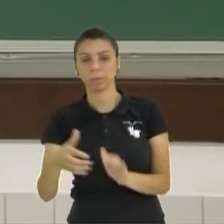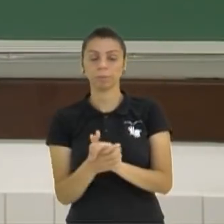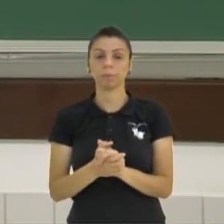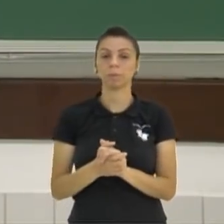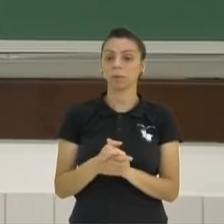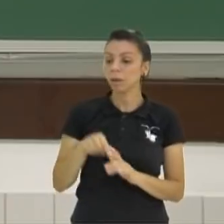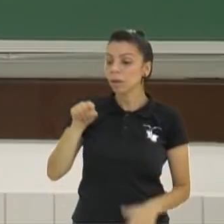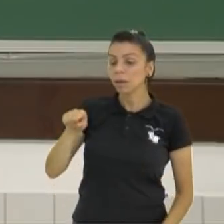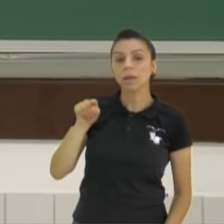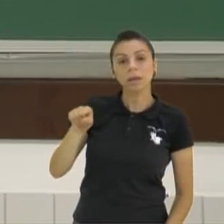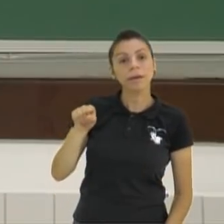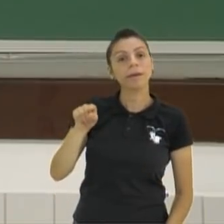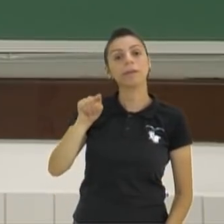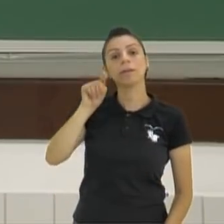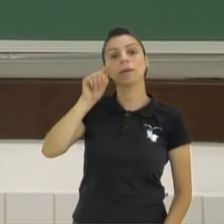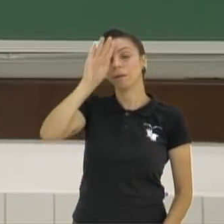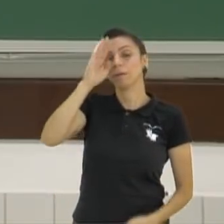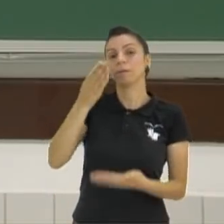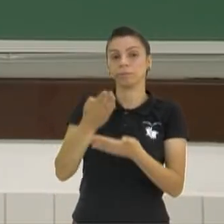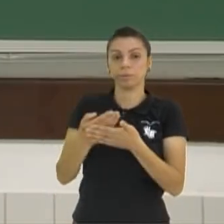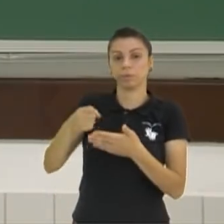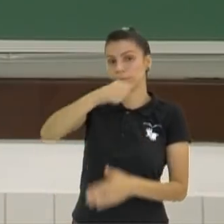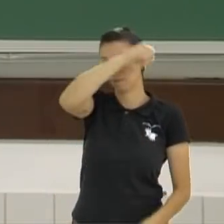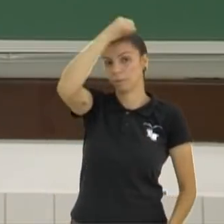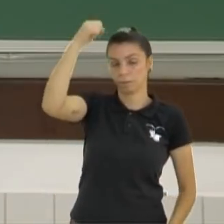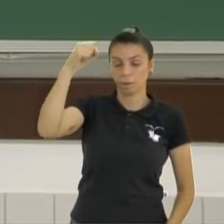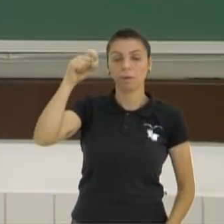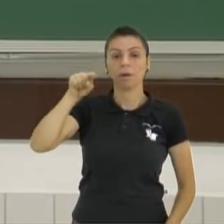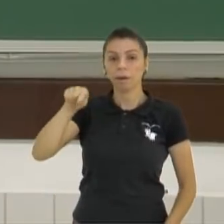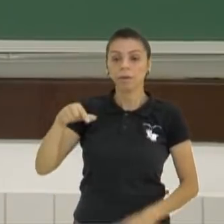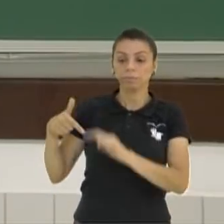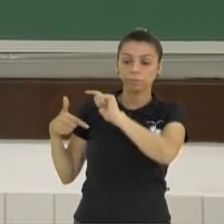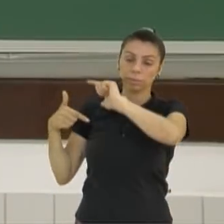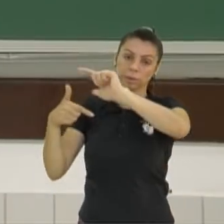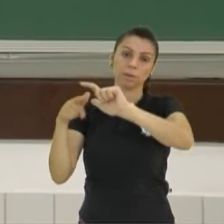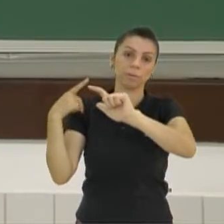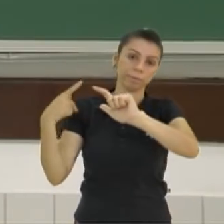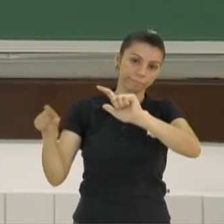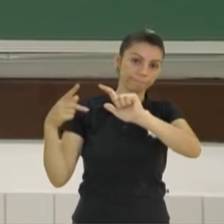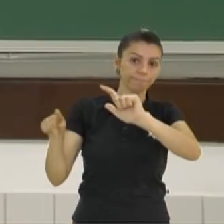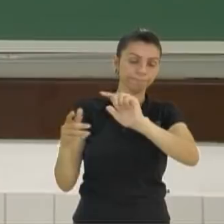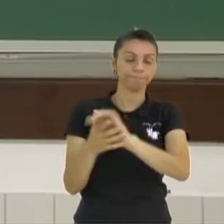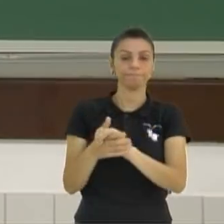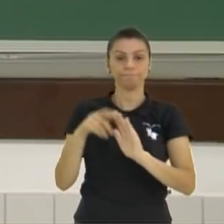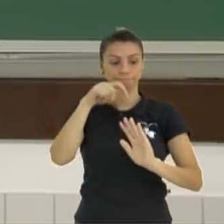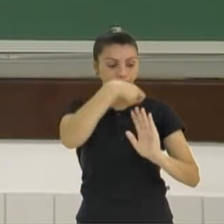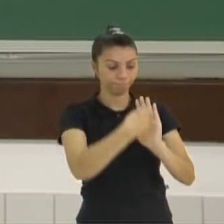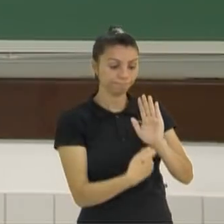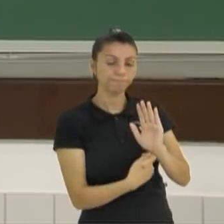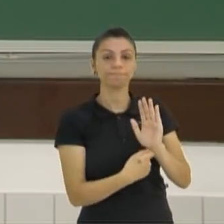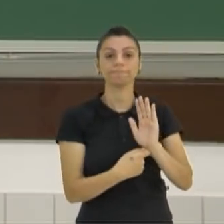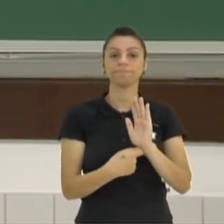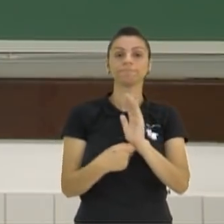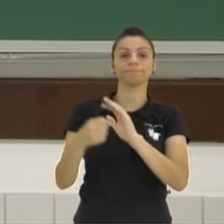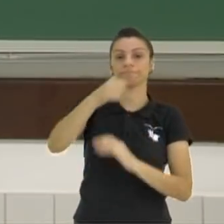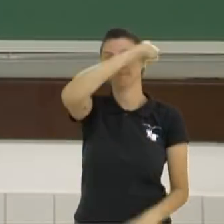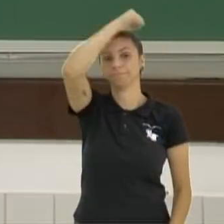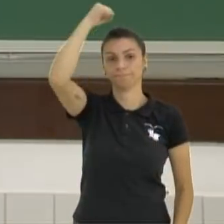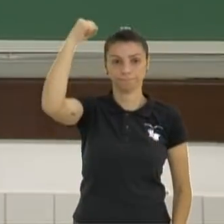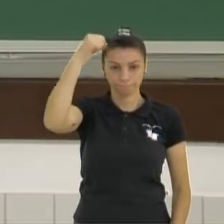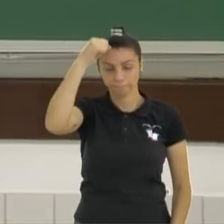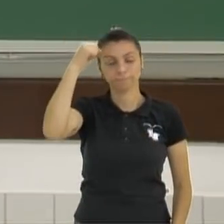porque para ele faz parte da sua doutrina, da sua tradição. Os textos sagrados trazem, em geral, aquilo que